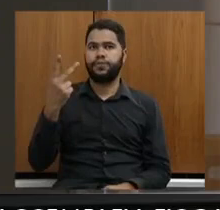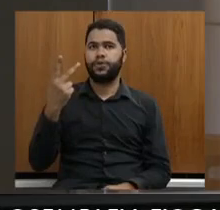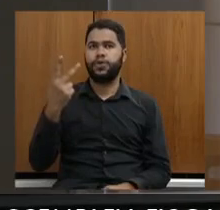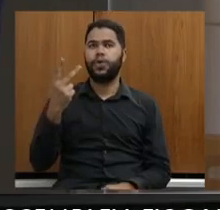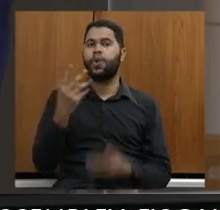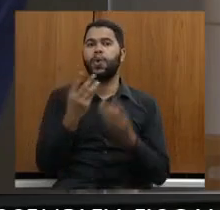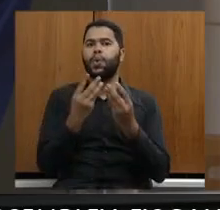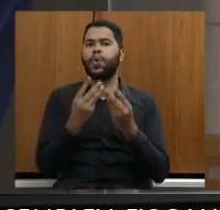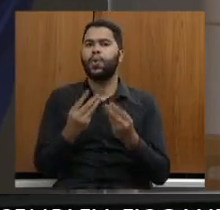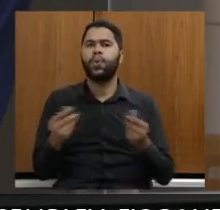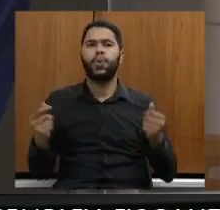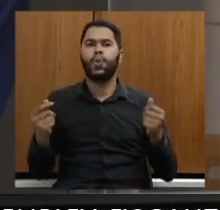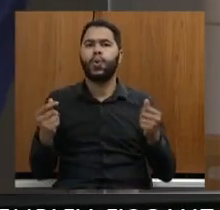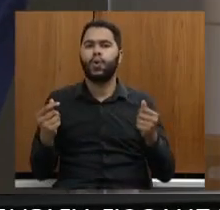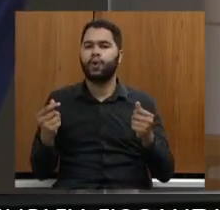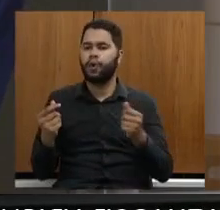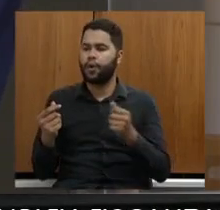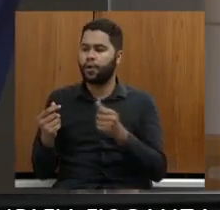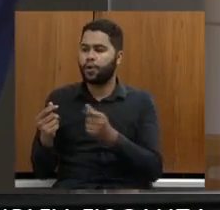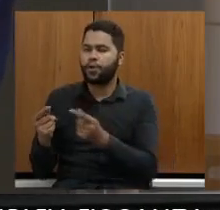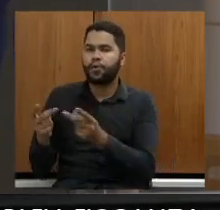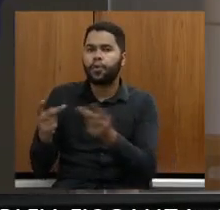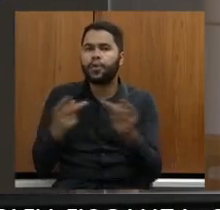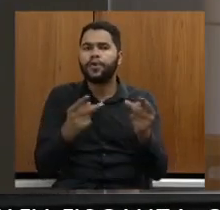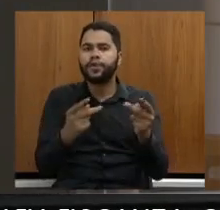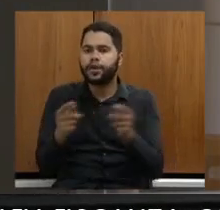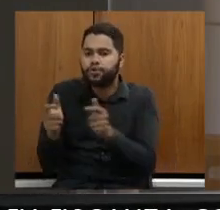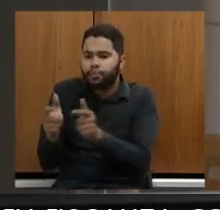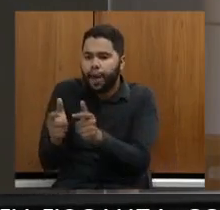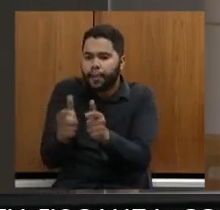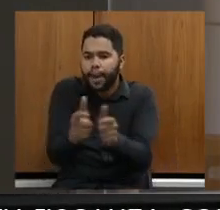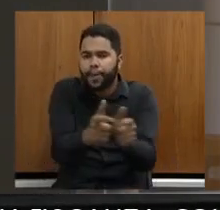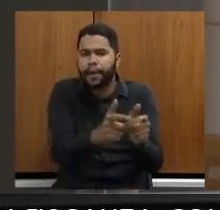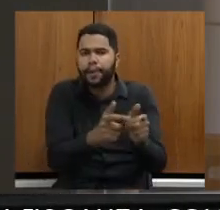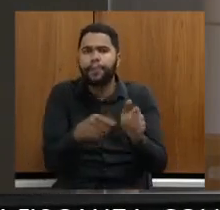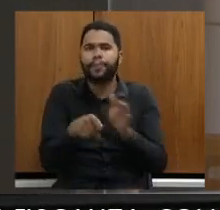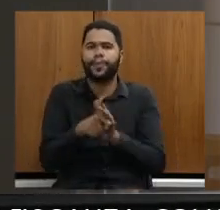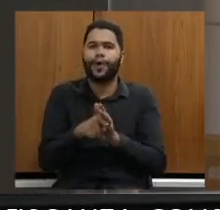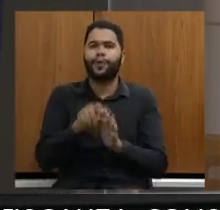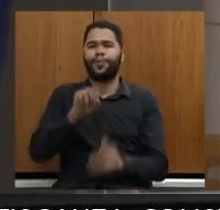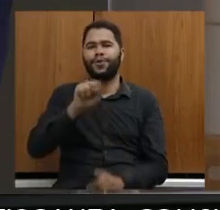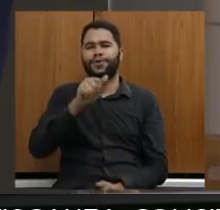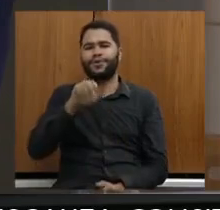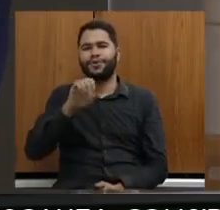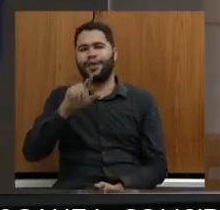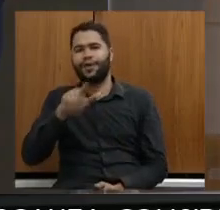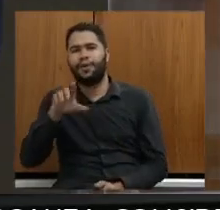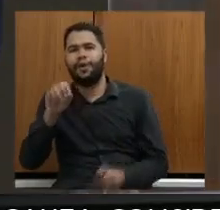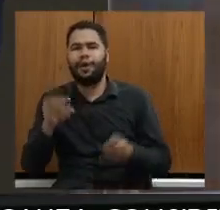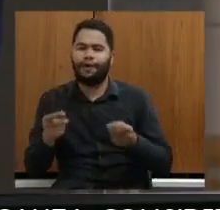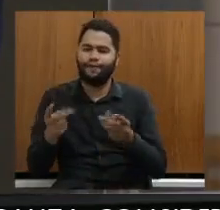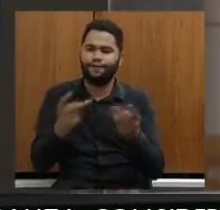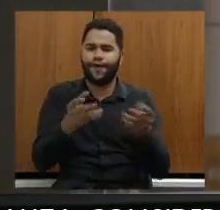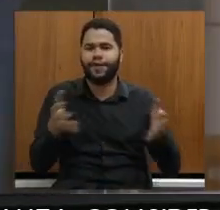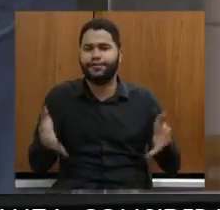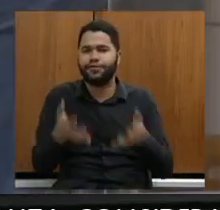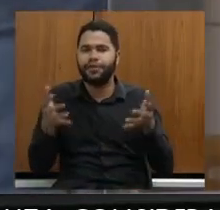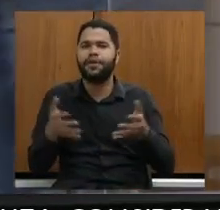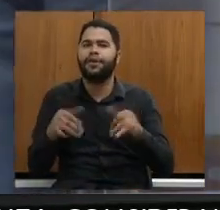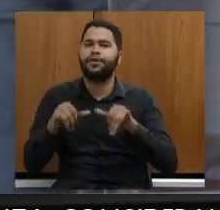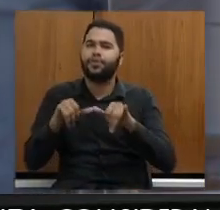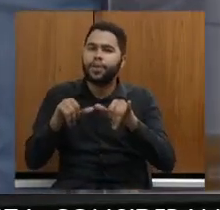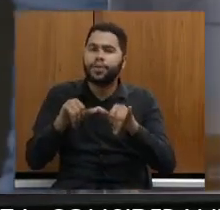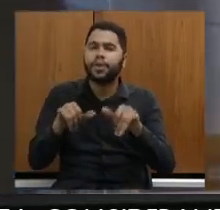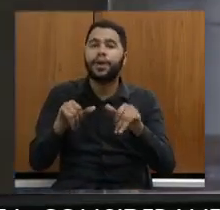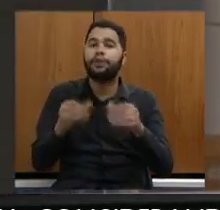desapareceu Os Pequenos varejistas aí dos sacolões dos pequenos Supermercados só